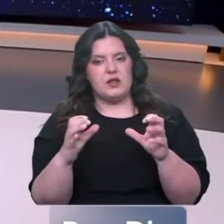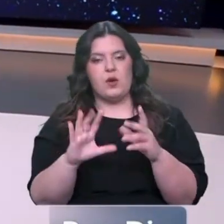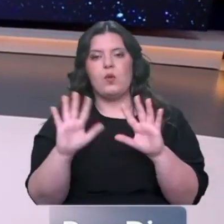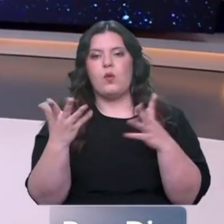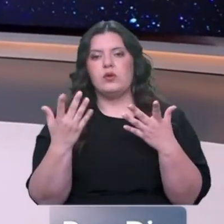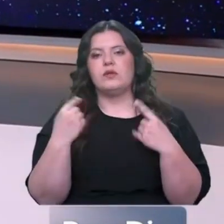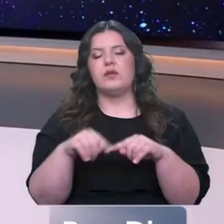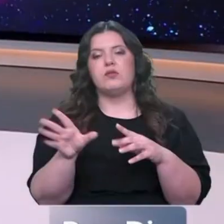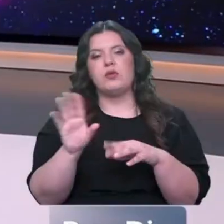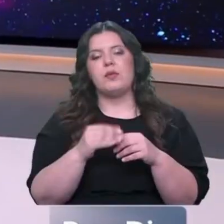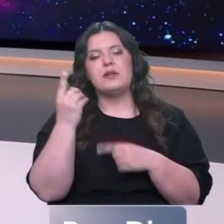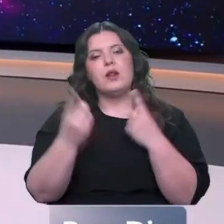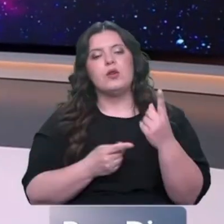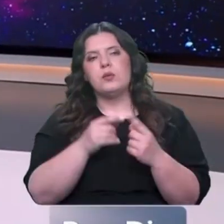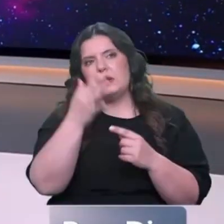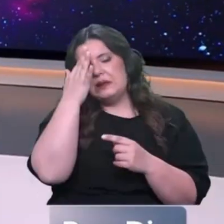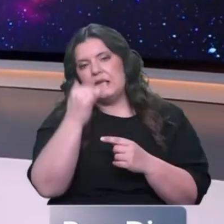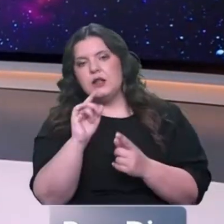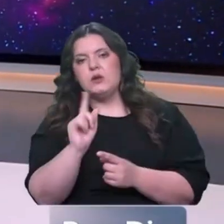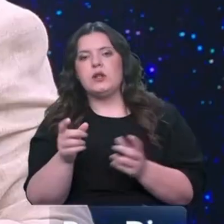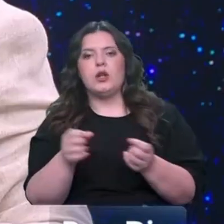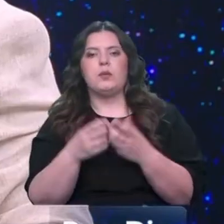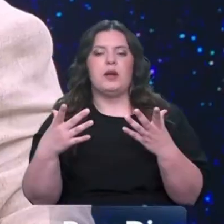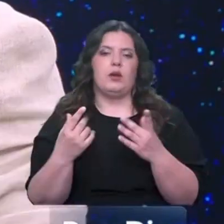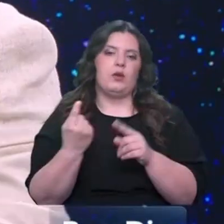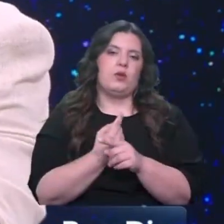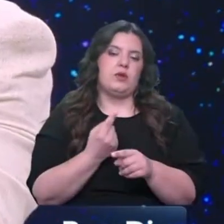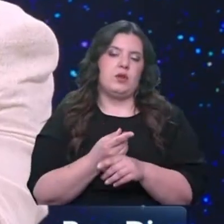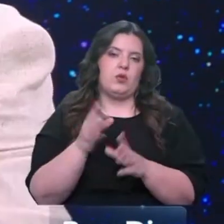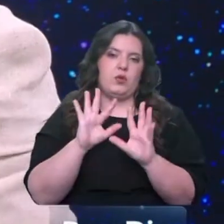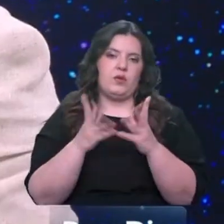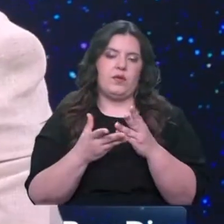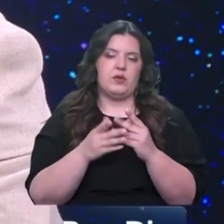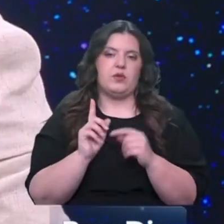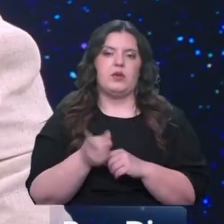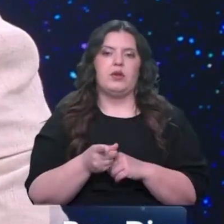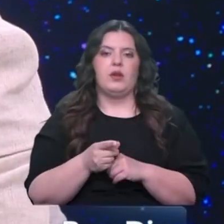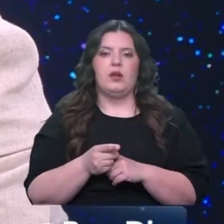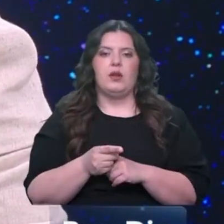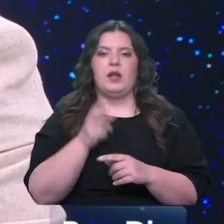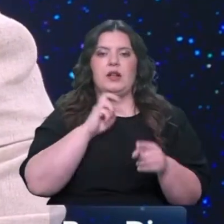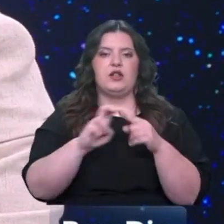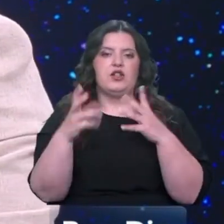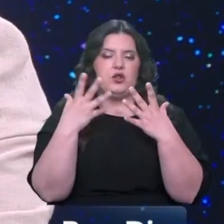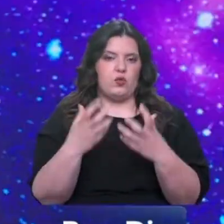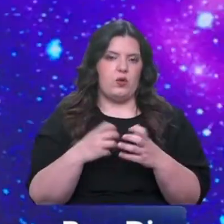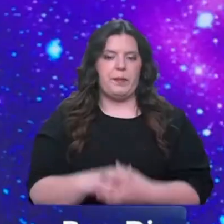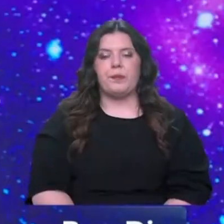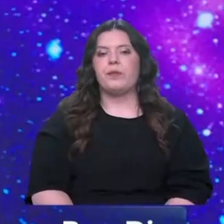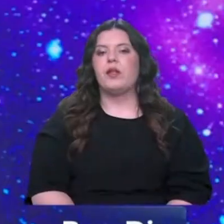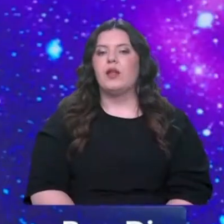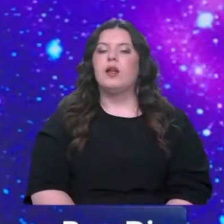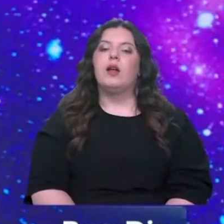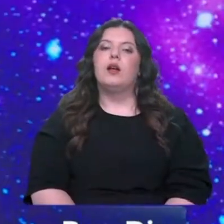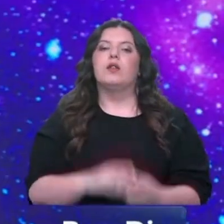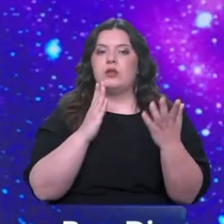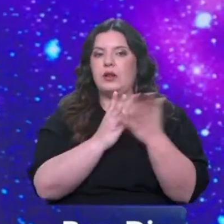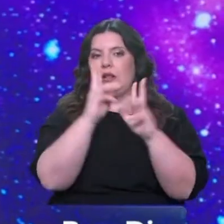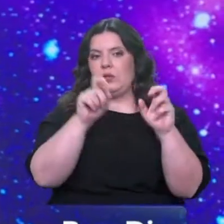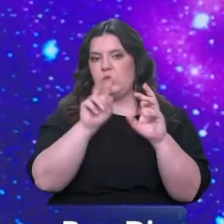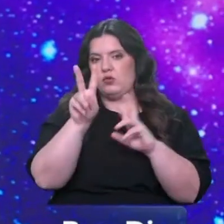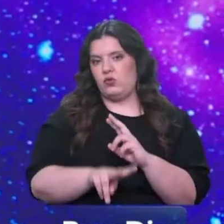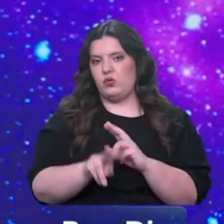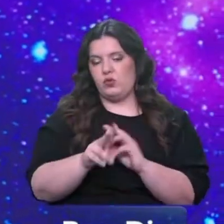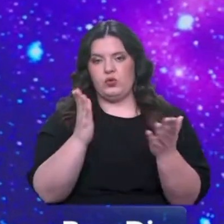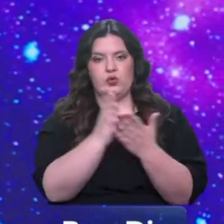quando tivermos mais algumas luzes sobre o que é o maior constituinte do universo, a poderosa energia escura. Muito bem, e avançamos aqui com o segundo tema, que é também